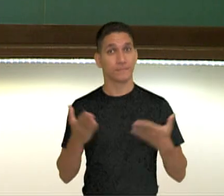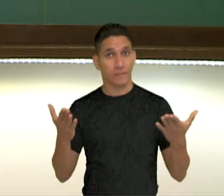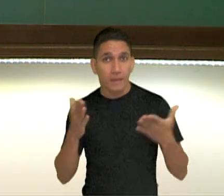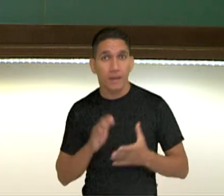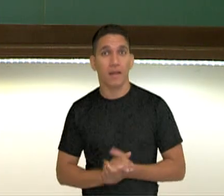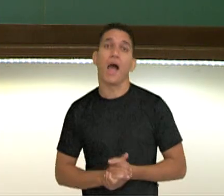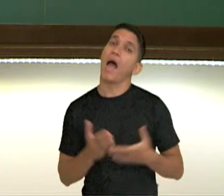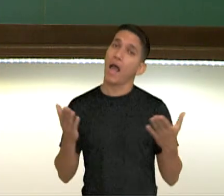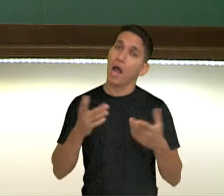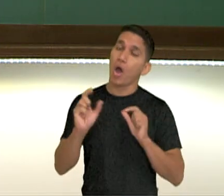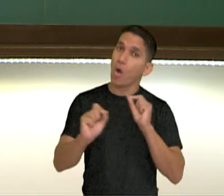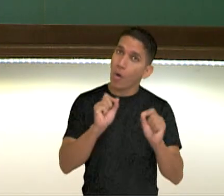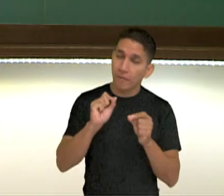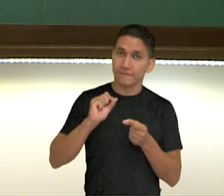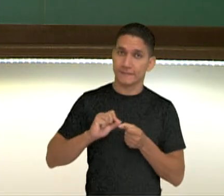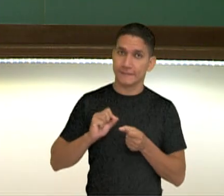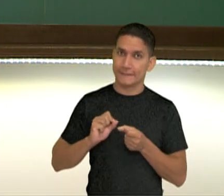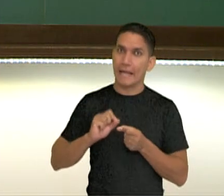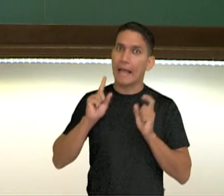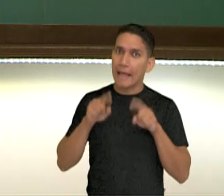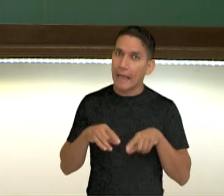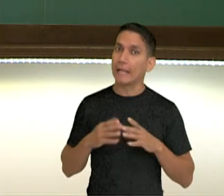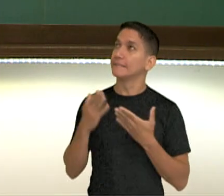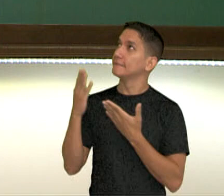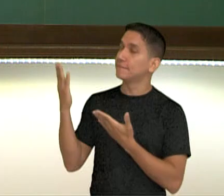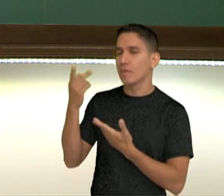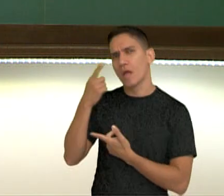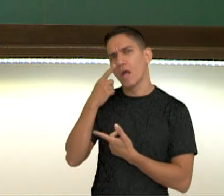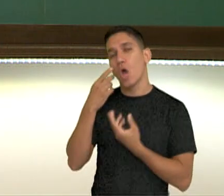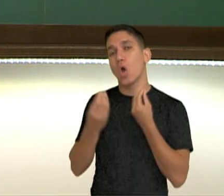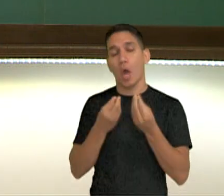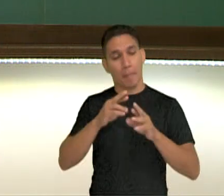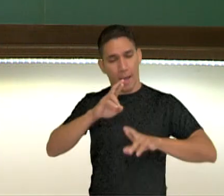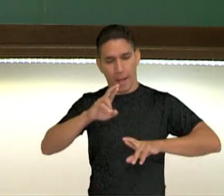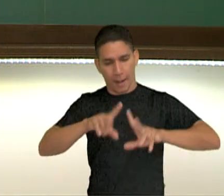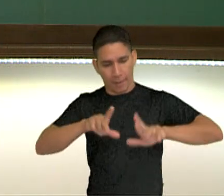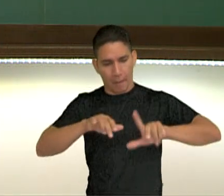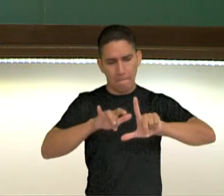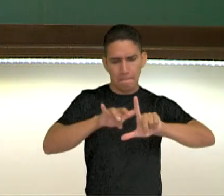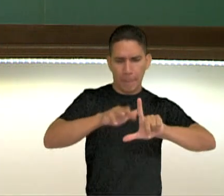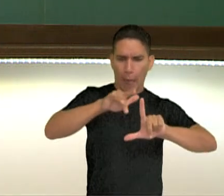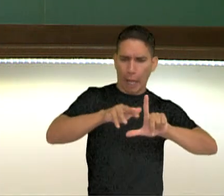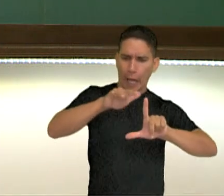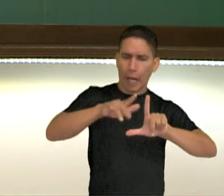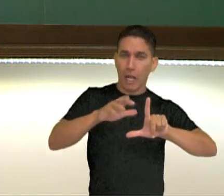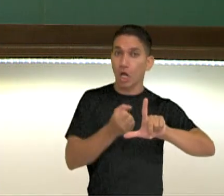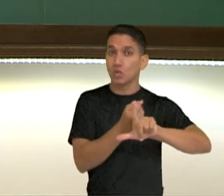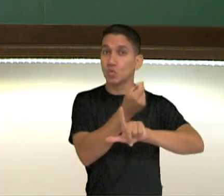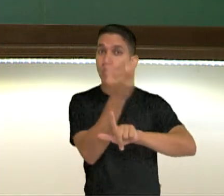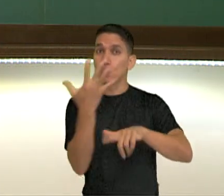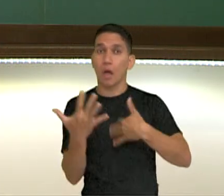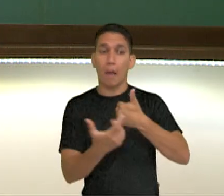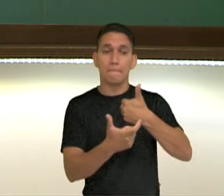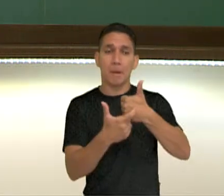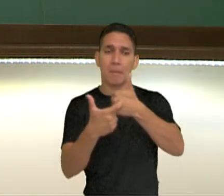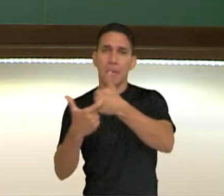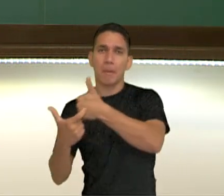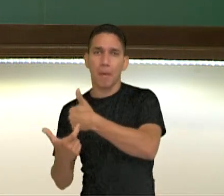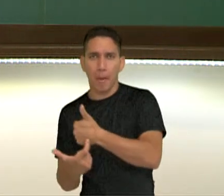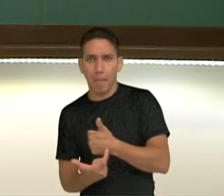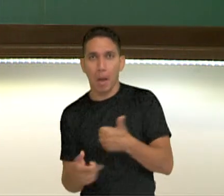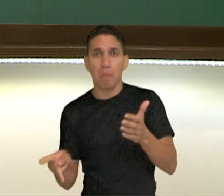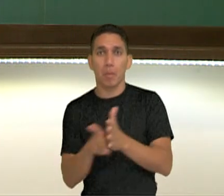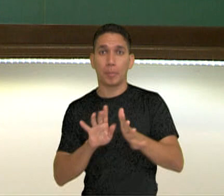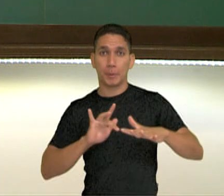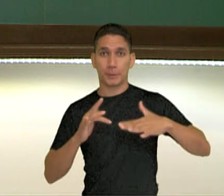Então, gente, agora o que a gente vai fazer? Exatamente ver a dispersão desse número de curtidas que teve ali na rede